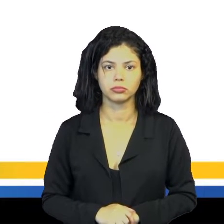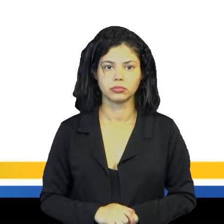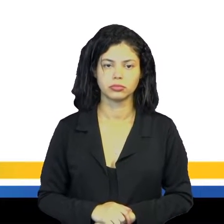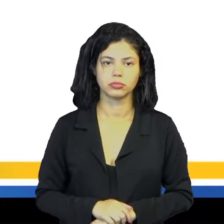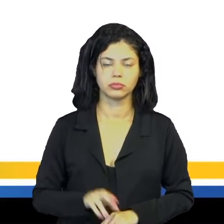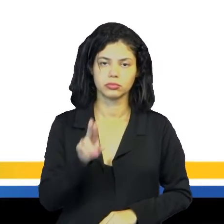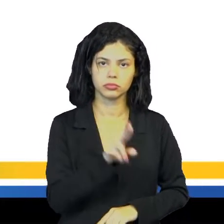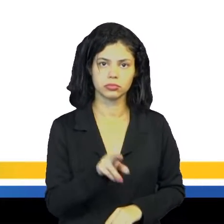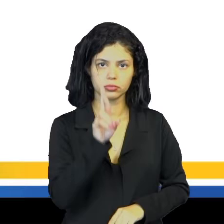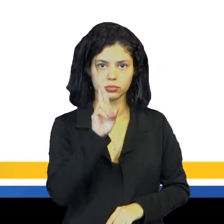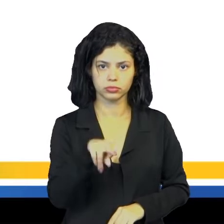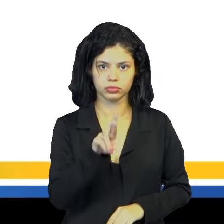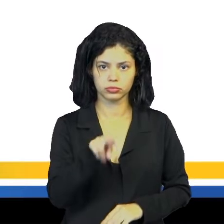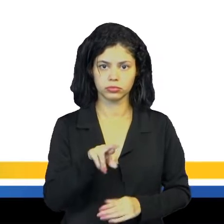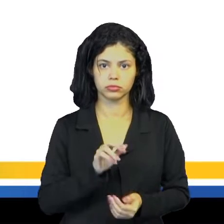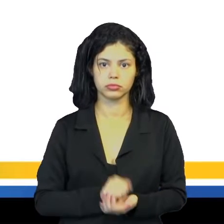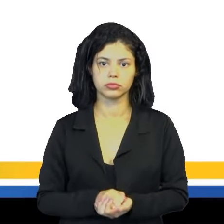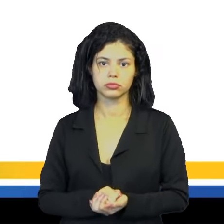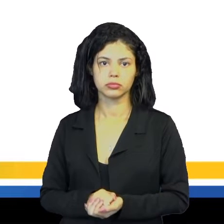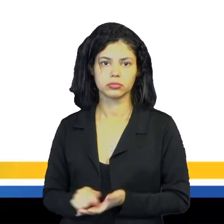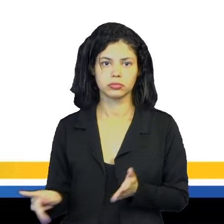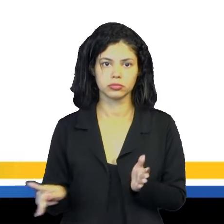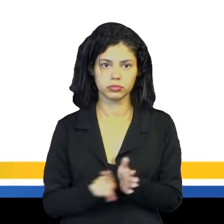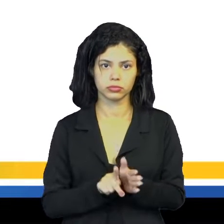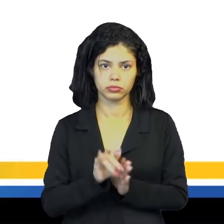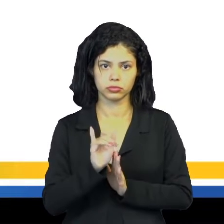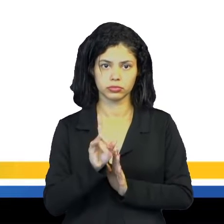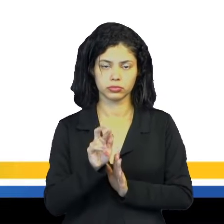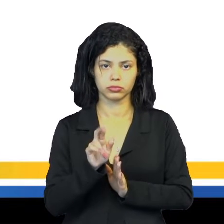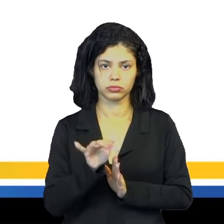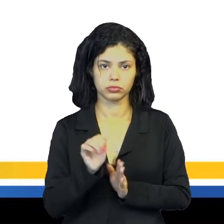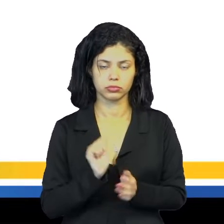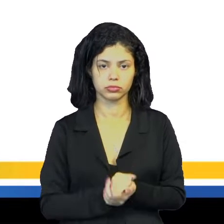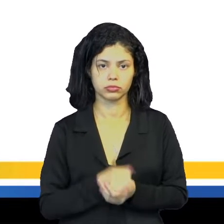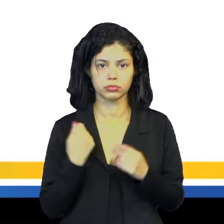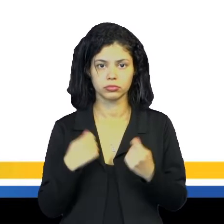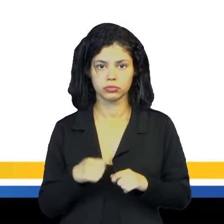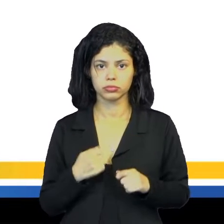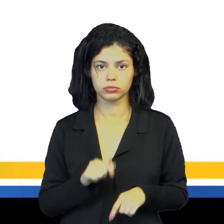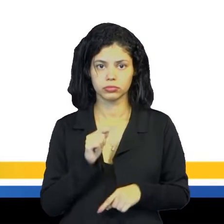O uso da razão. Para os iluministas, né, devia-se